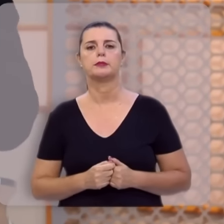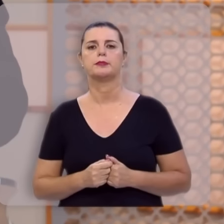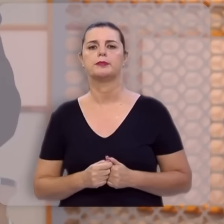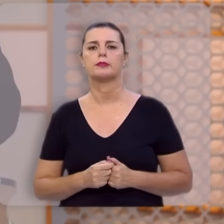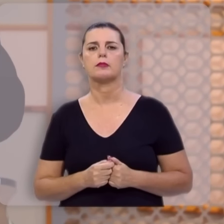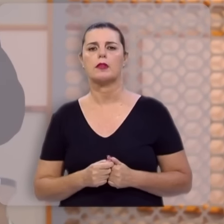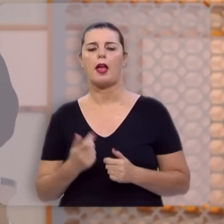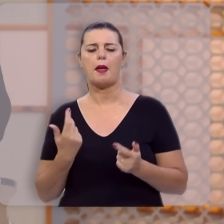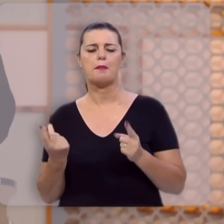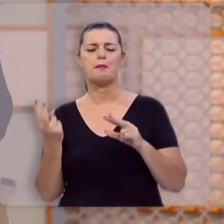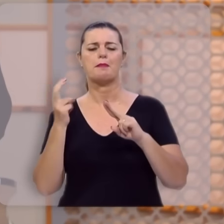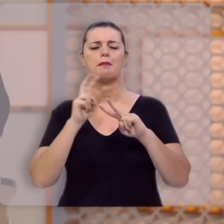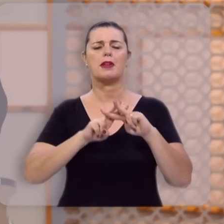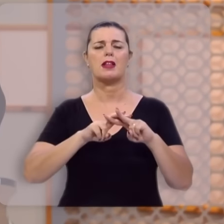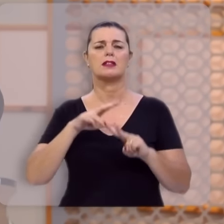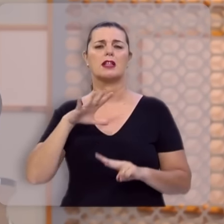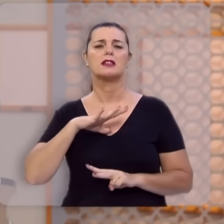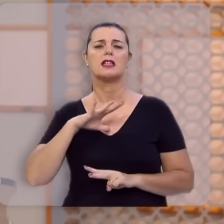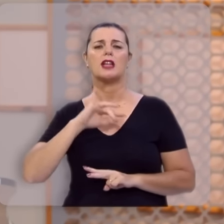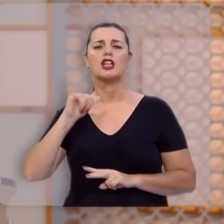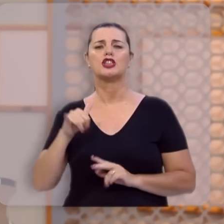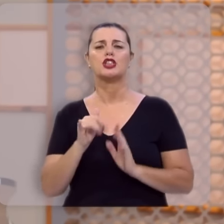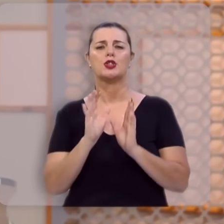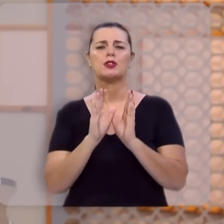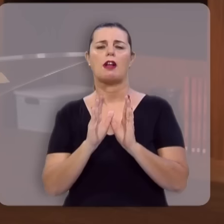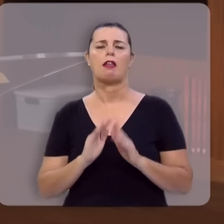é preso na cidade de Jerusalém.